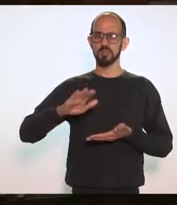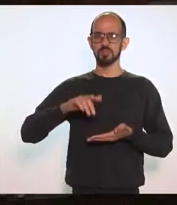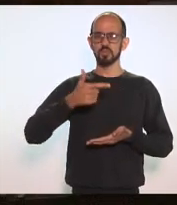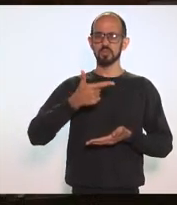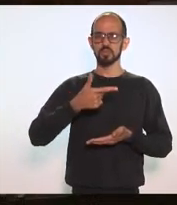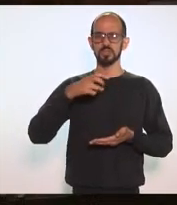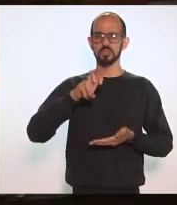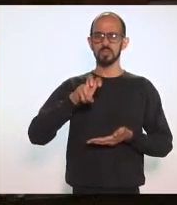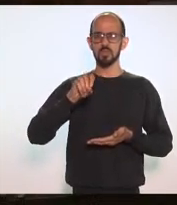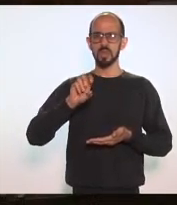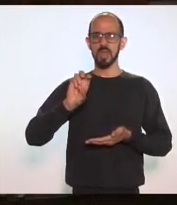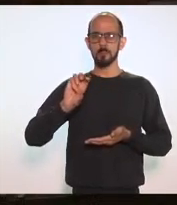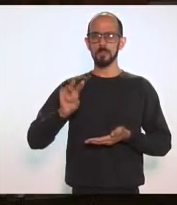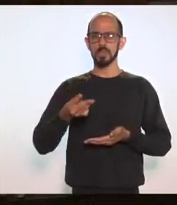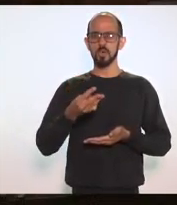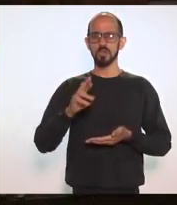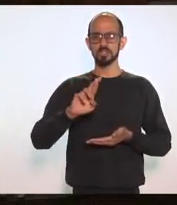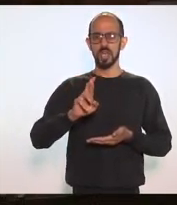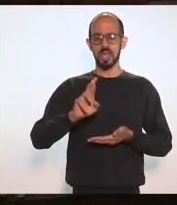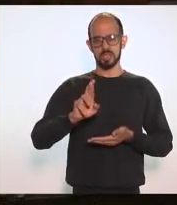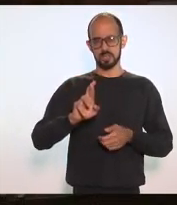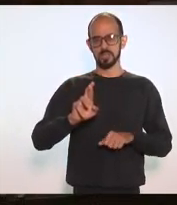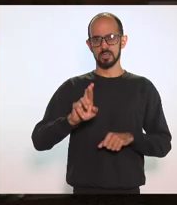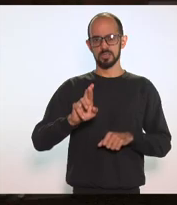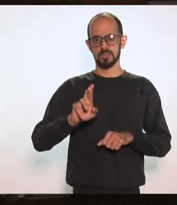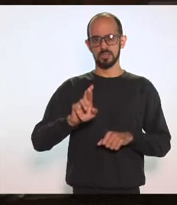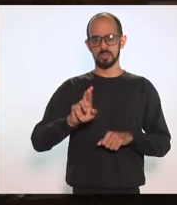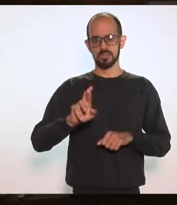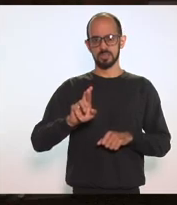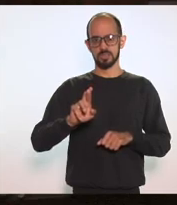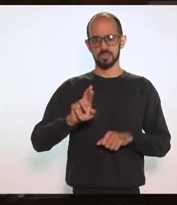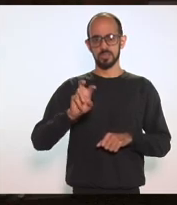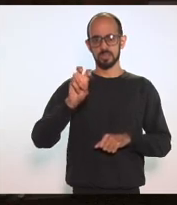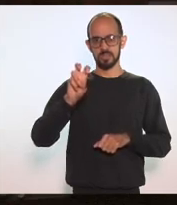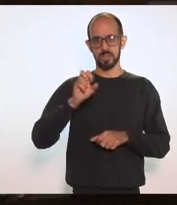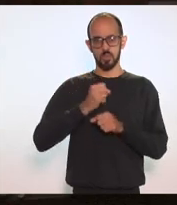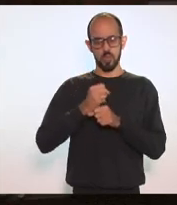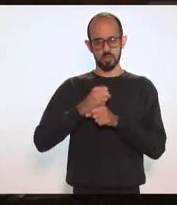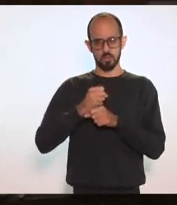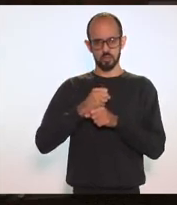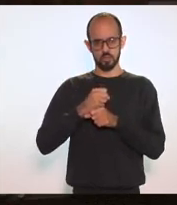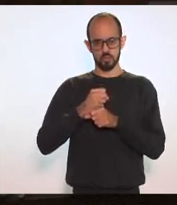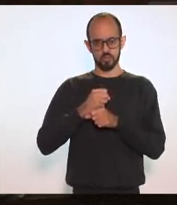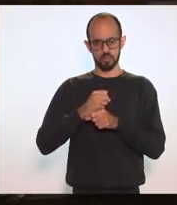milhões de reais nos próximos 5 anos,